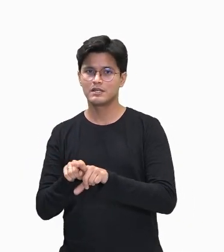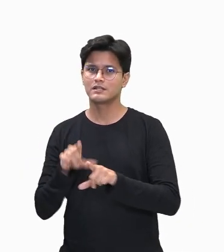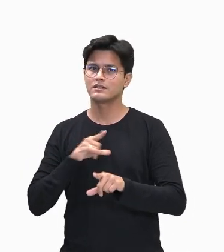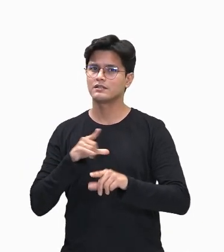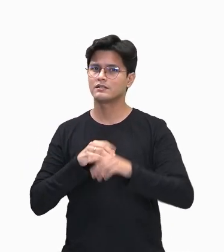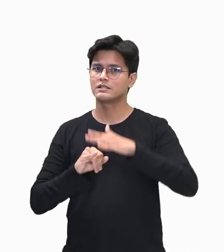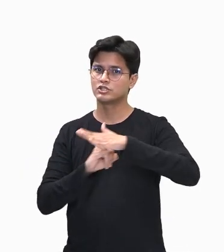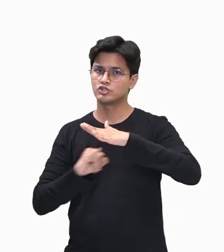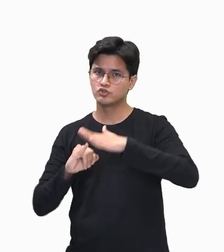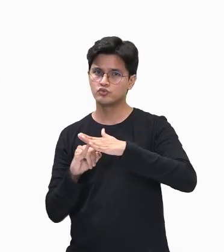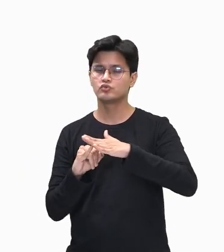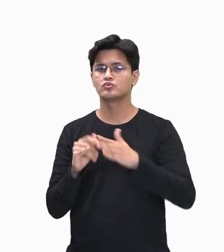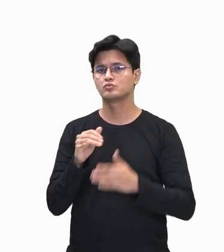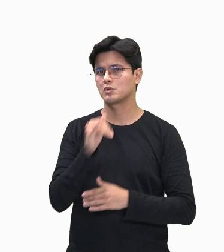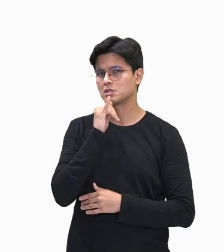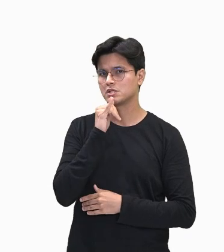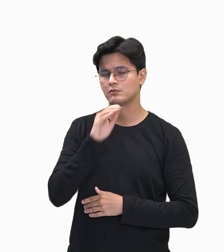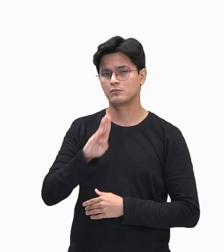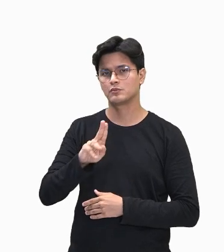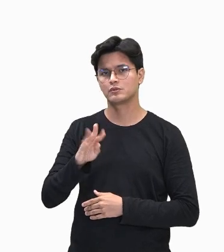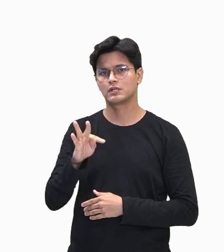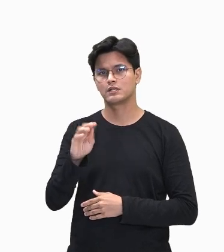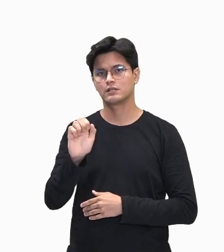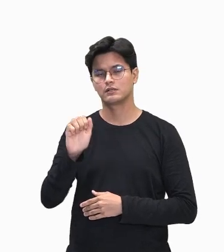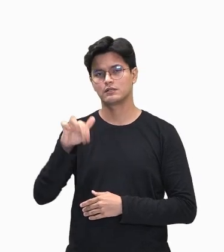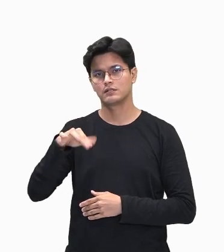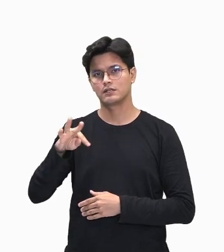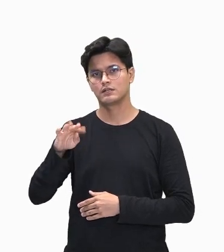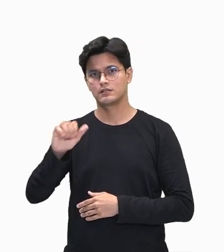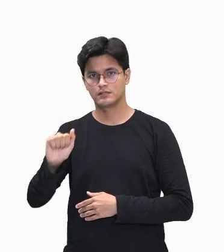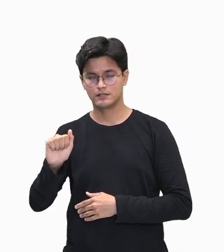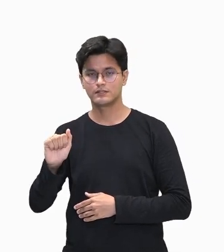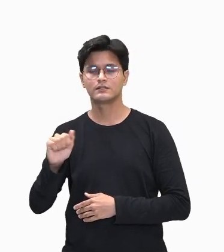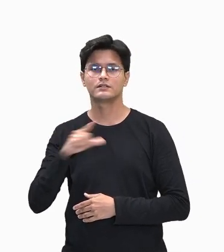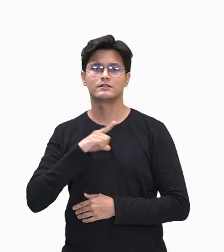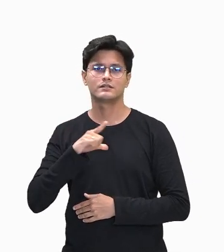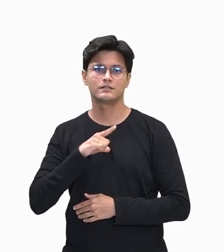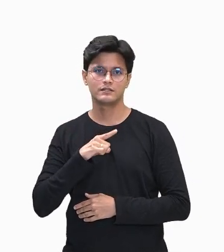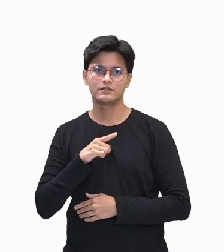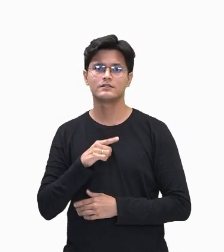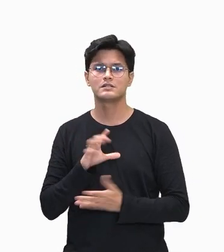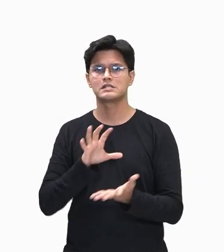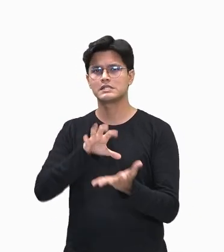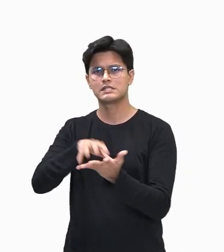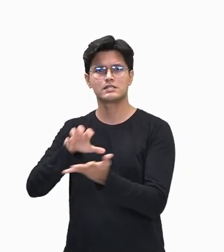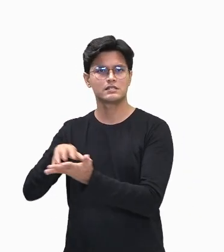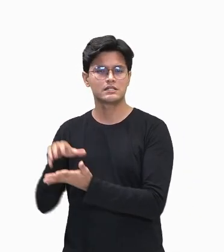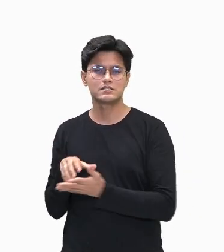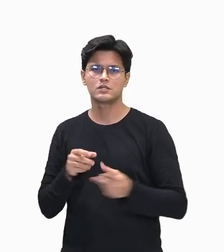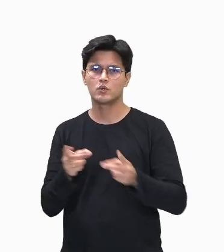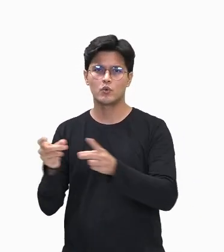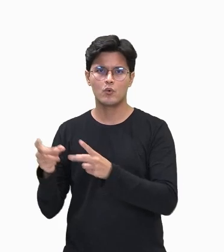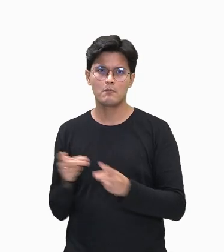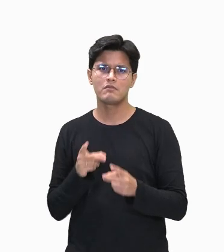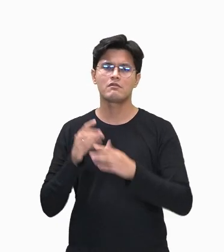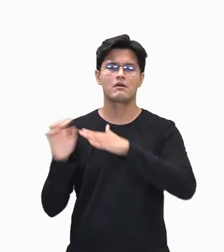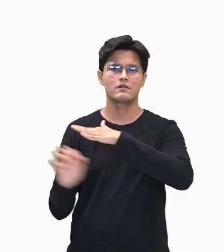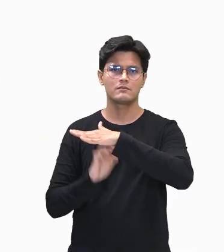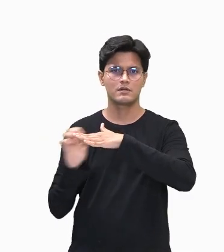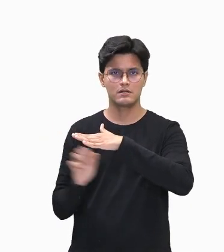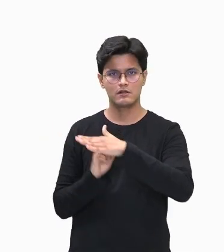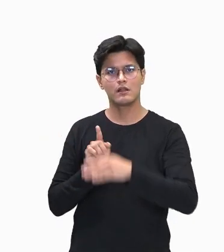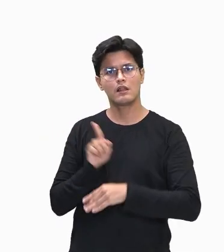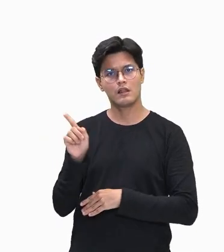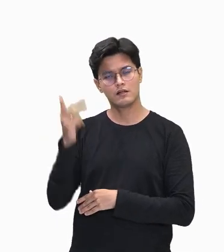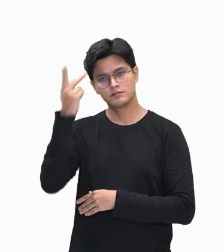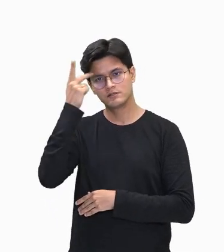Instituto Butantan, né? Nós temos aí vários centros comerciais e empresariais na cidade de São